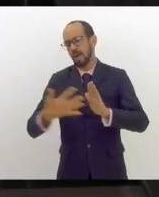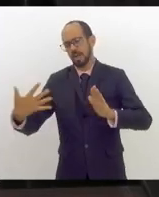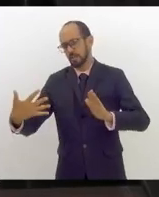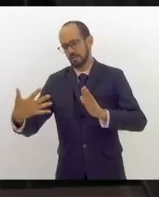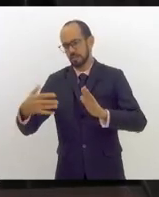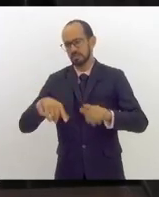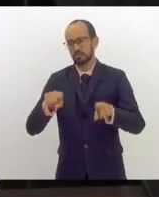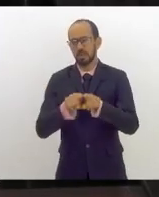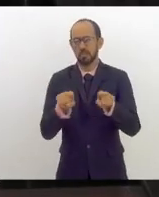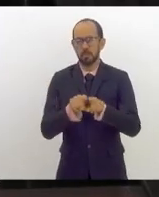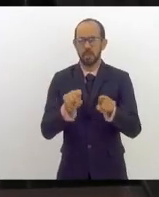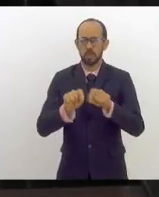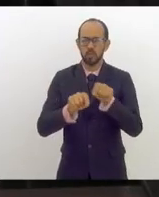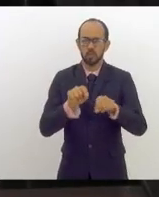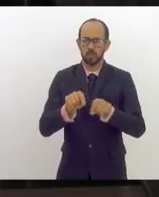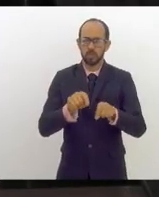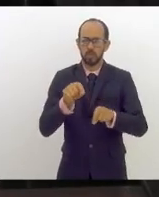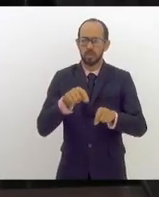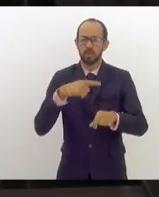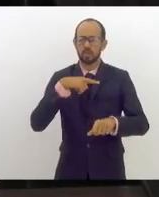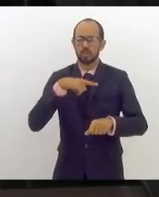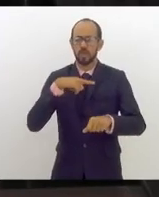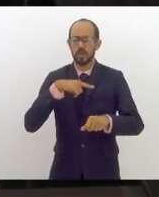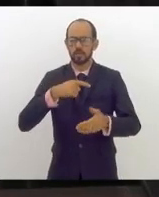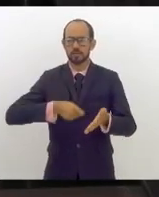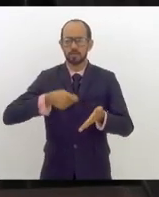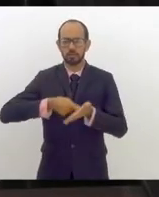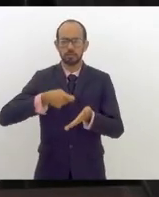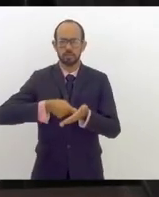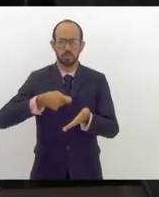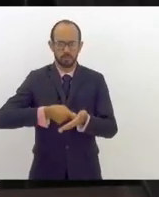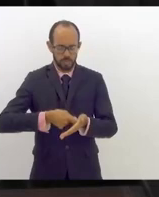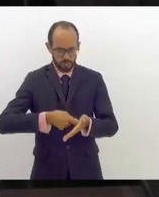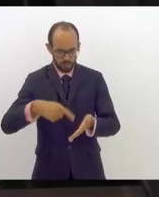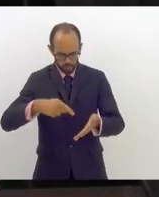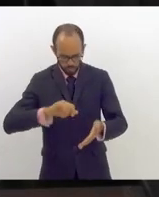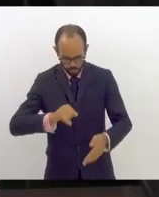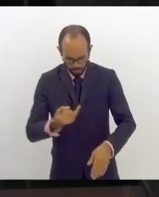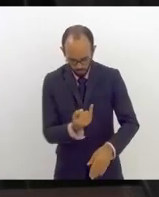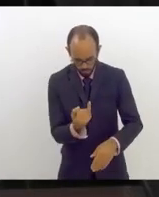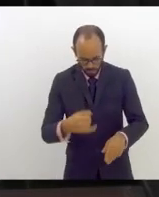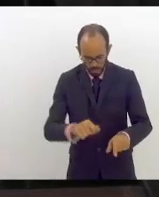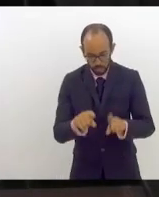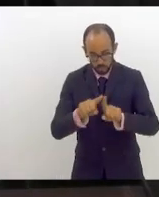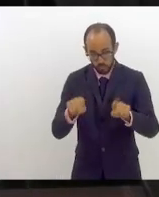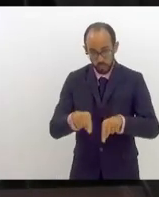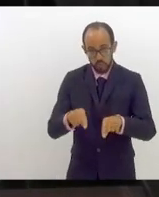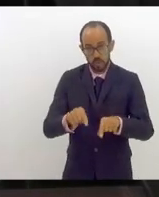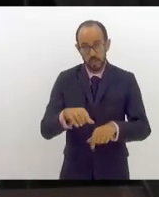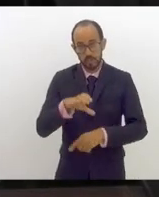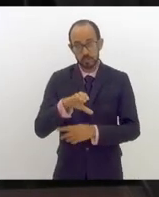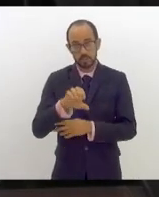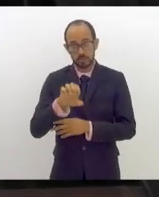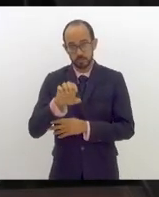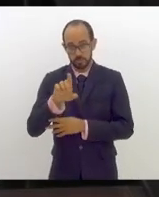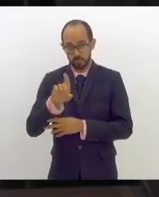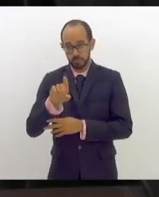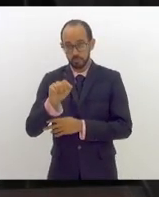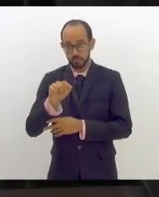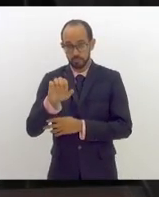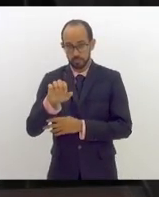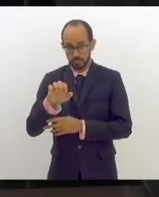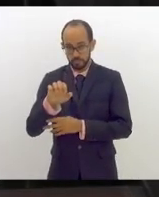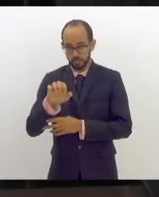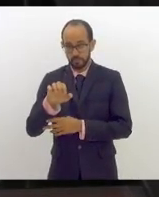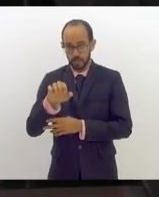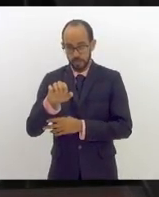a determinação de que sejam aproveitados os servidores da Cedae os trabalhadores da